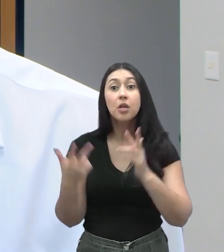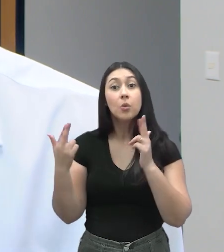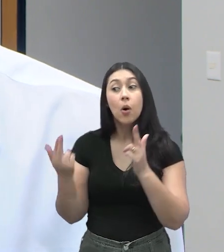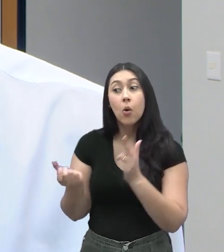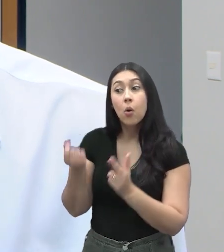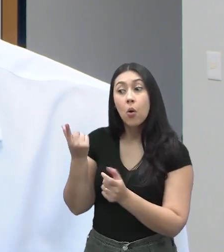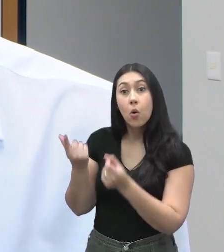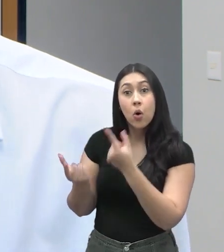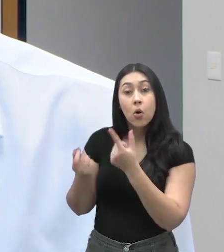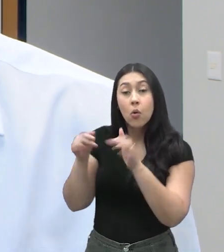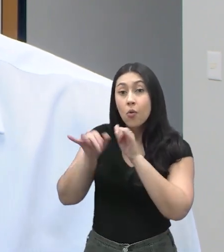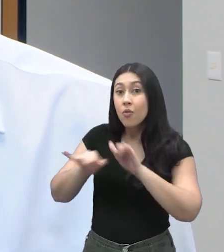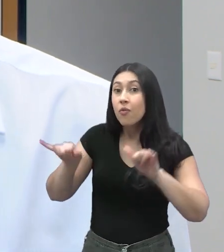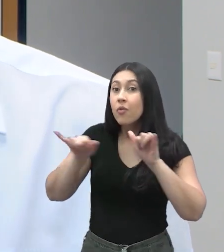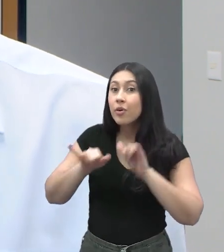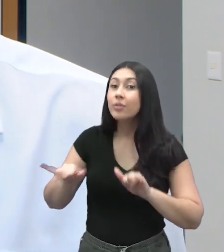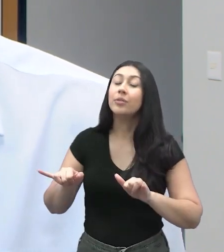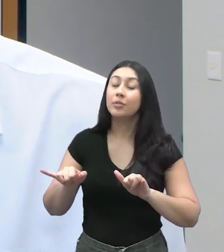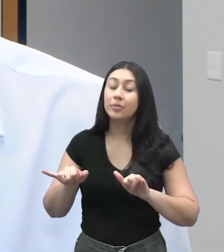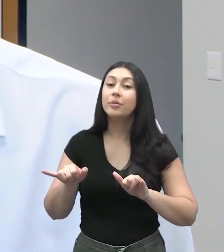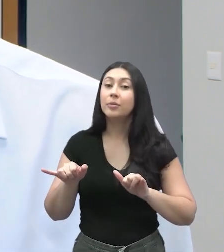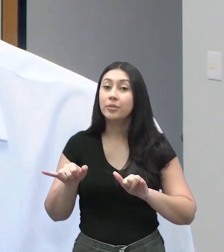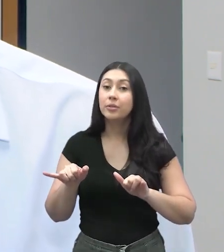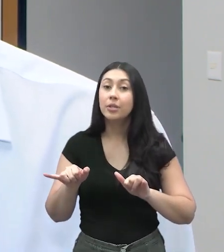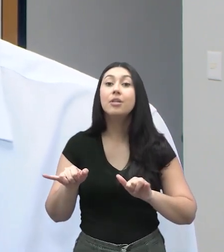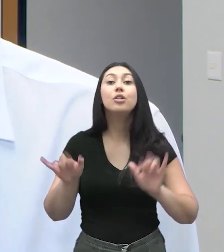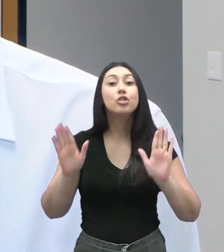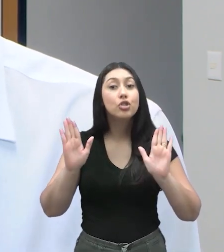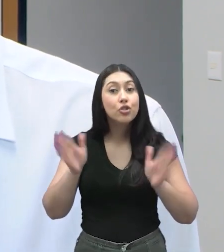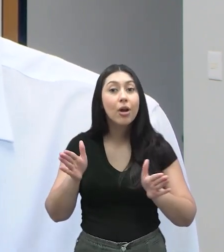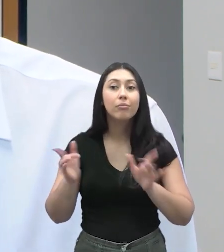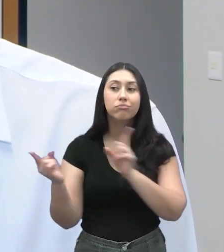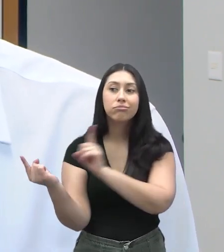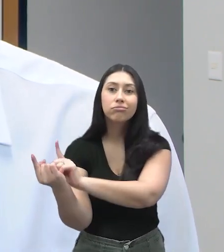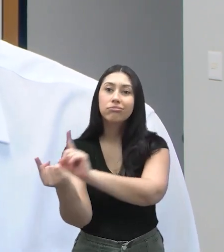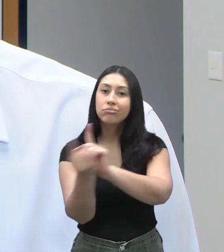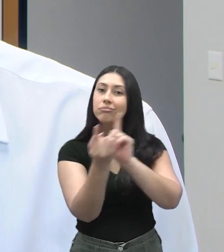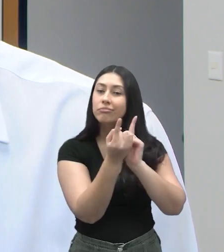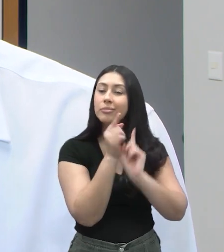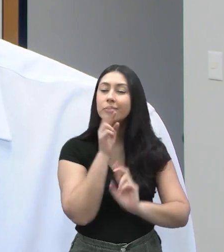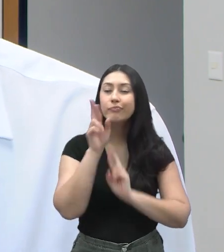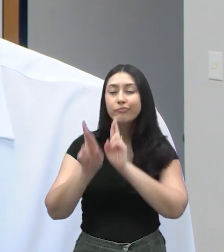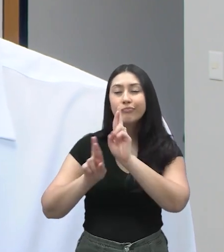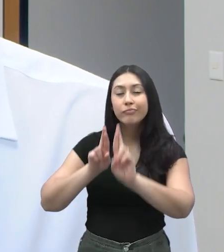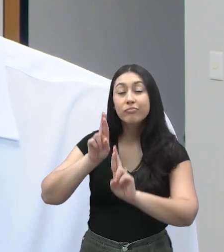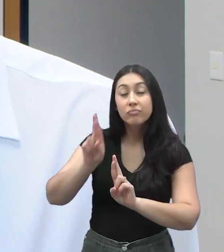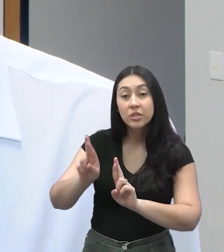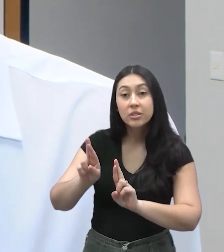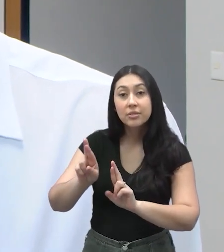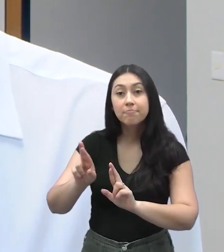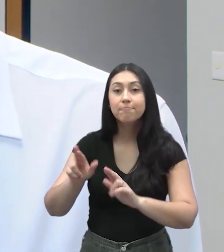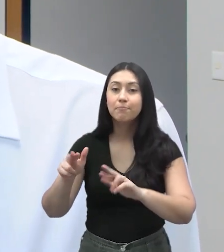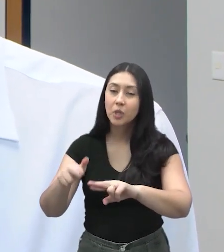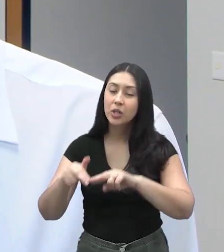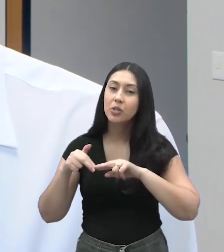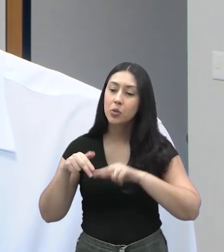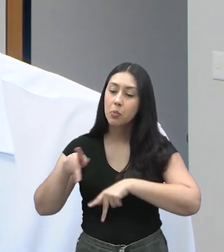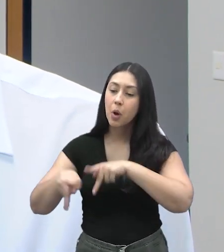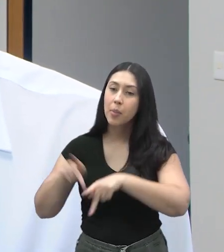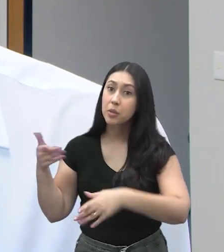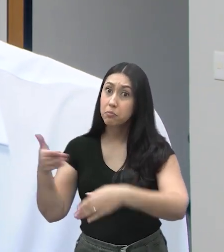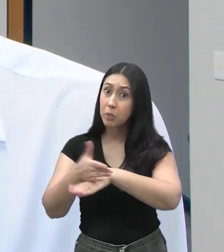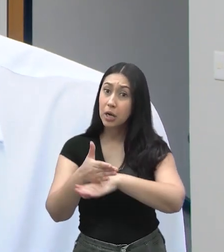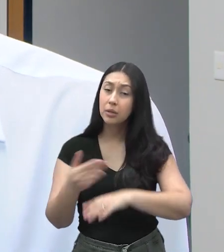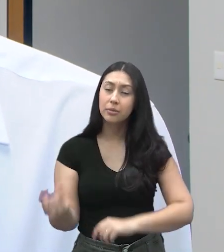Assim como alguns aí falaram, tiveram as demandas atendidas. Então a